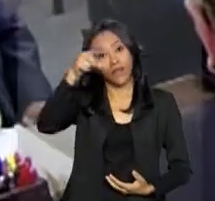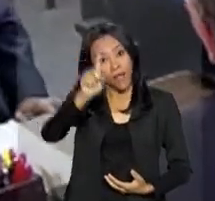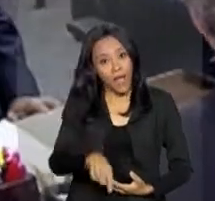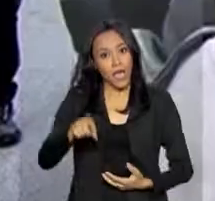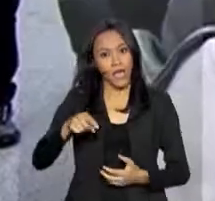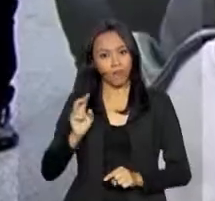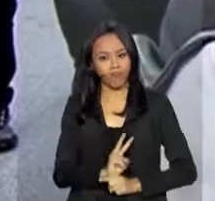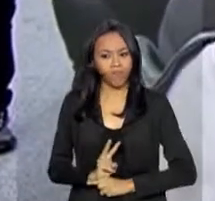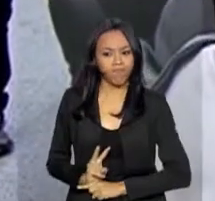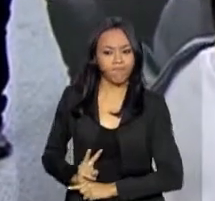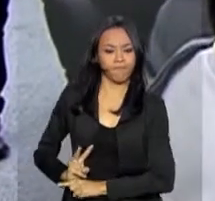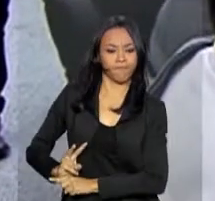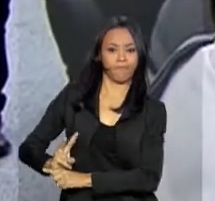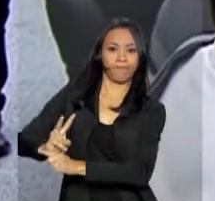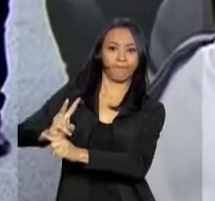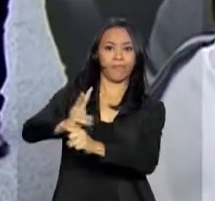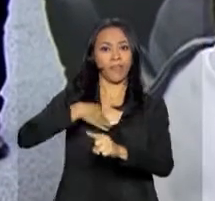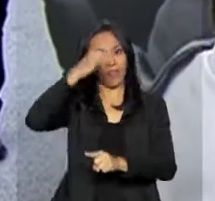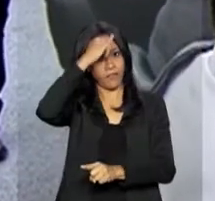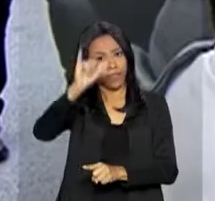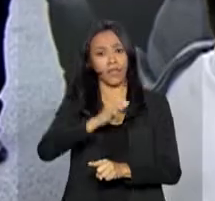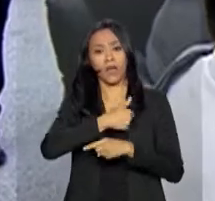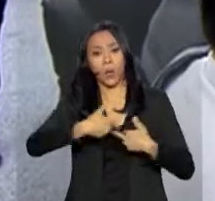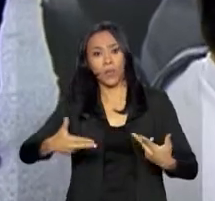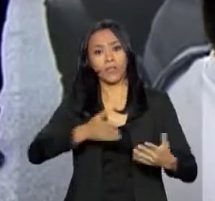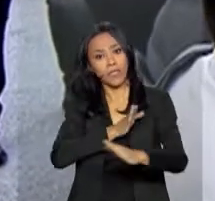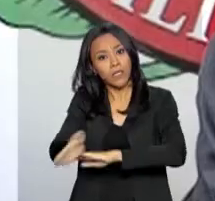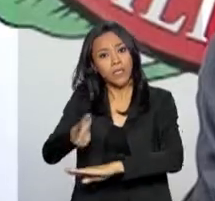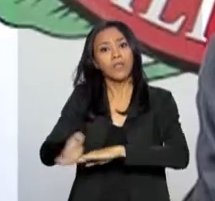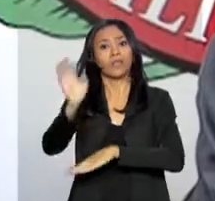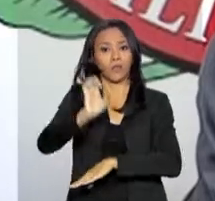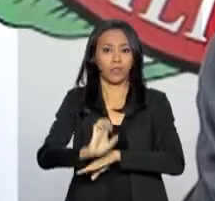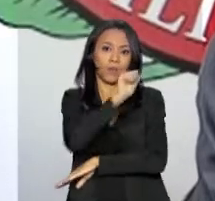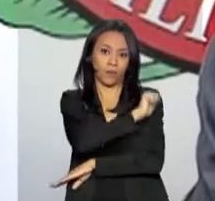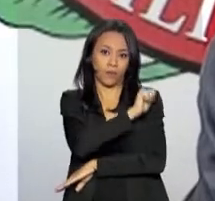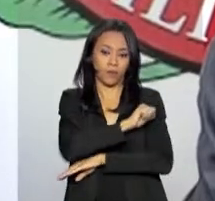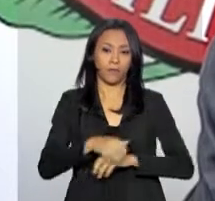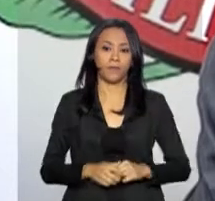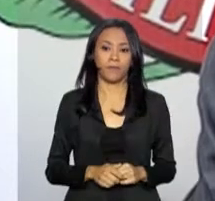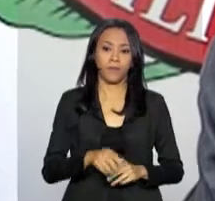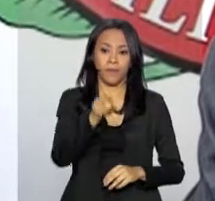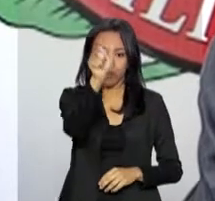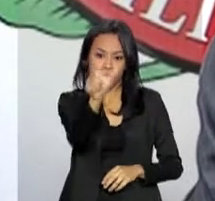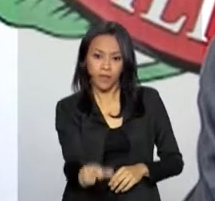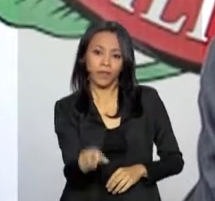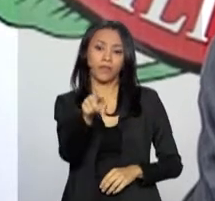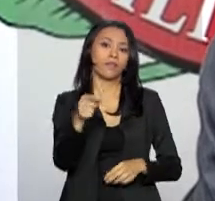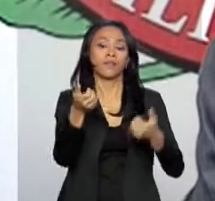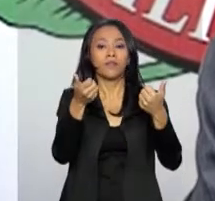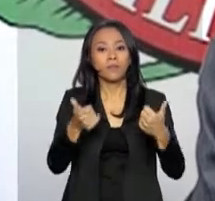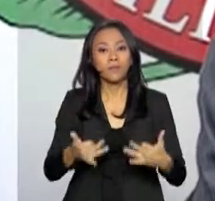apertar o cerco e cortar fluxos que seguem para o Rio de Janeiro. Os crimes têm, no mínimo, caráter